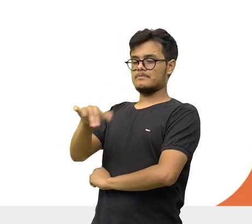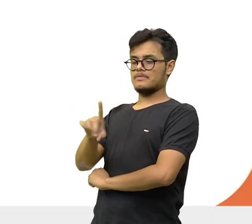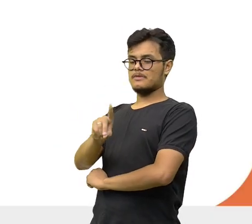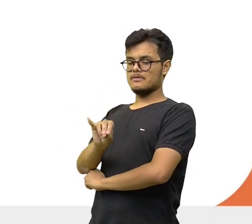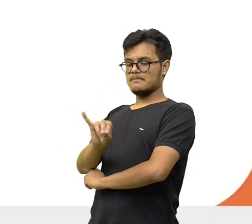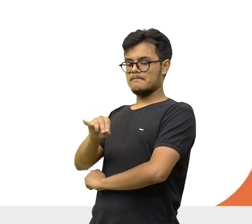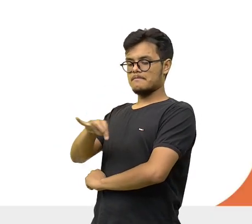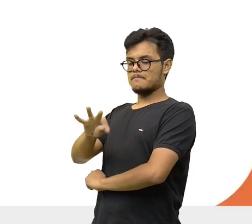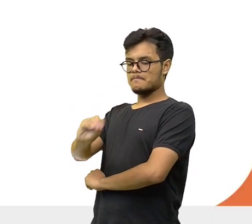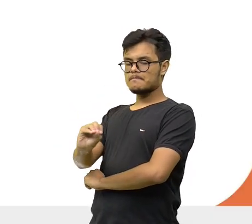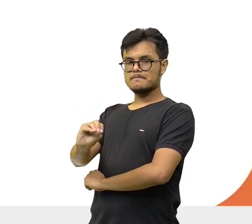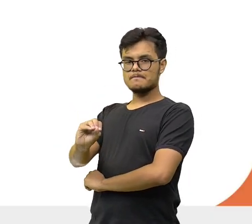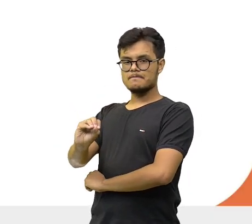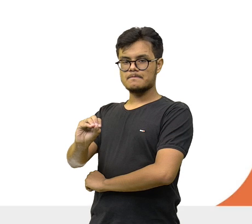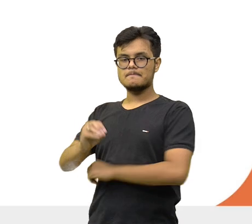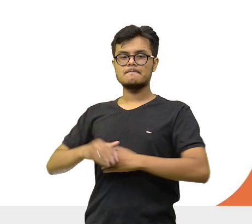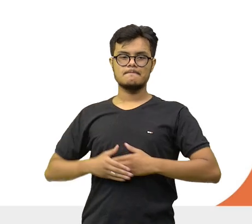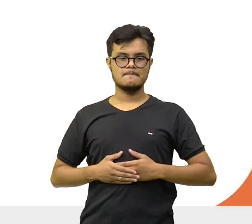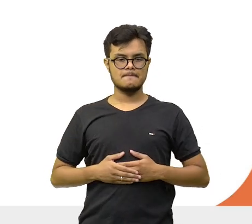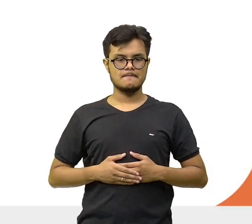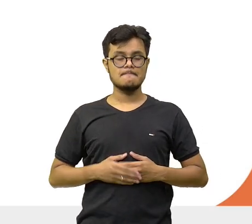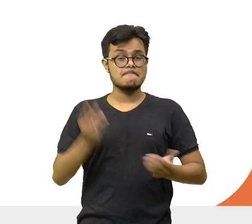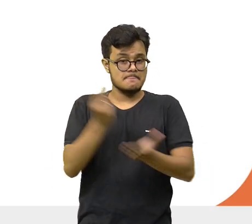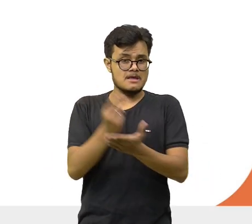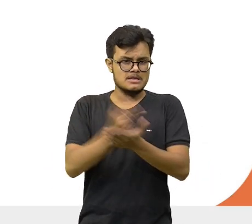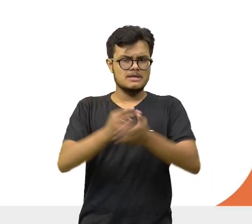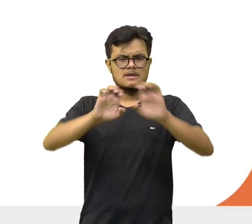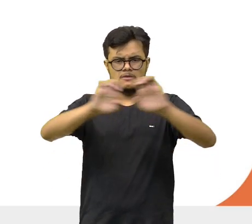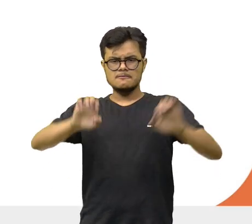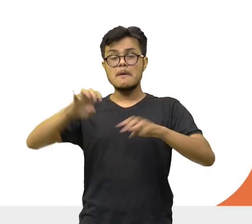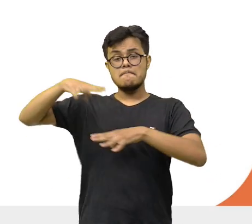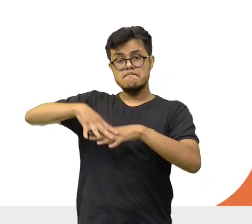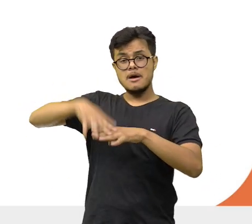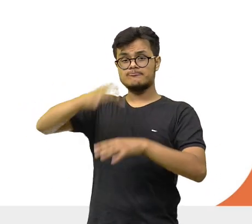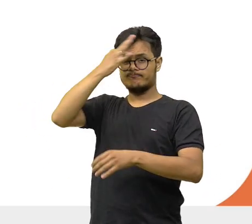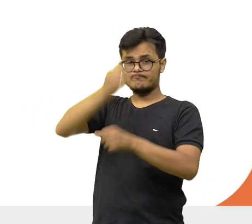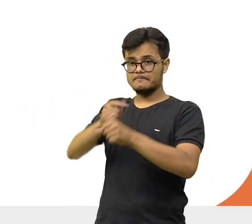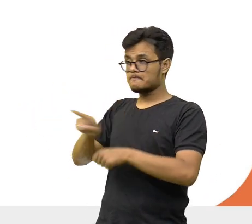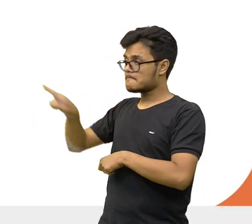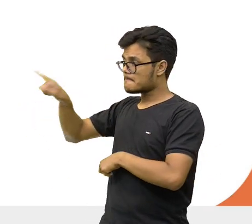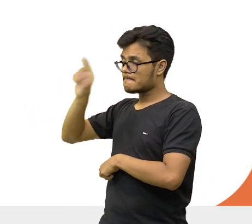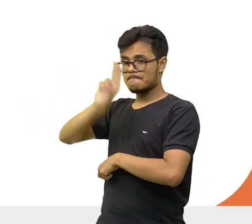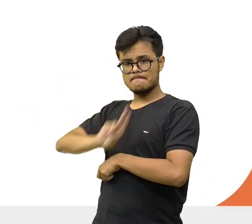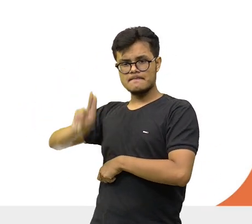ó, rendimento, ele é sempre energia útil